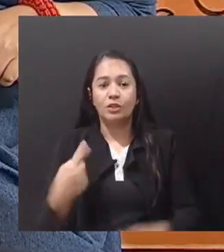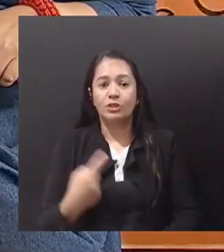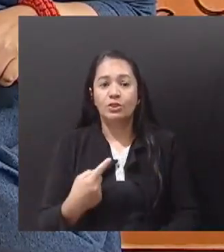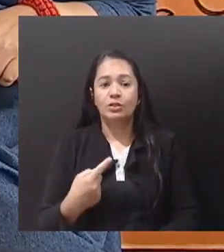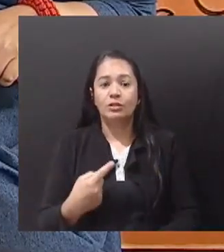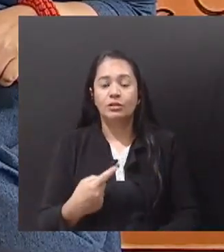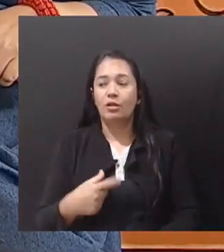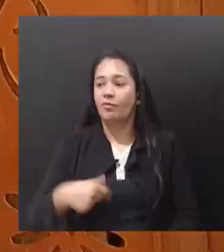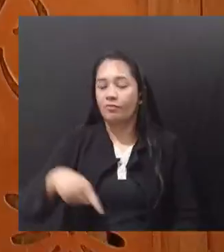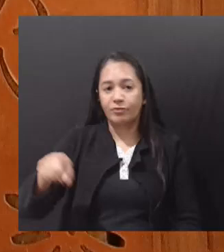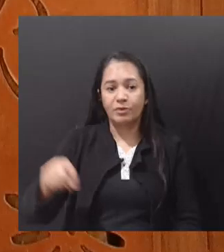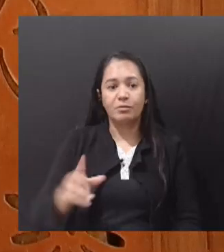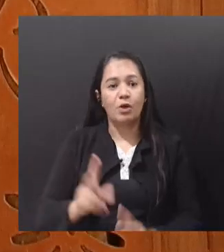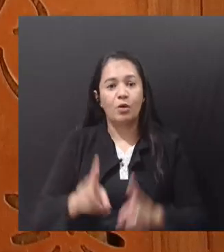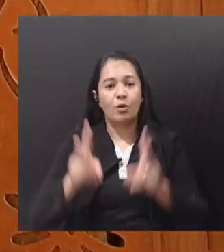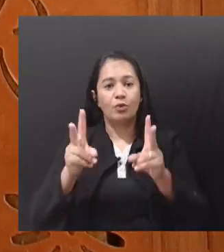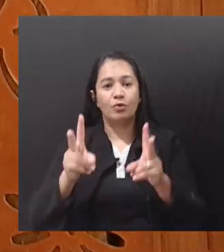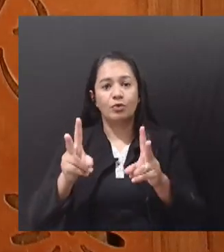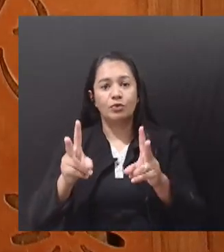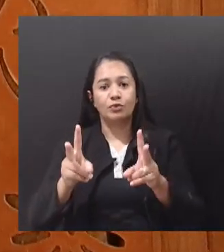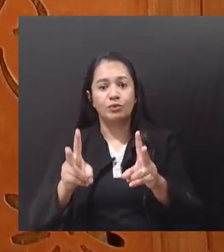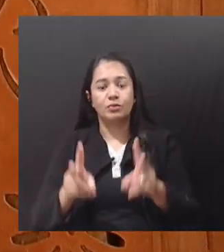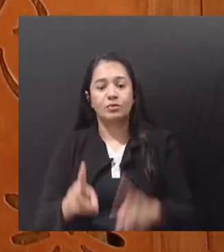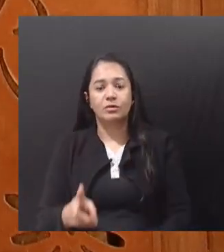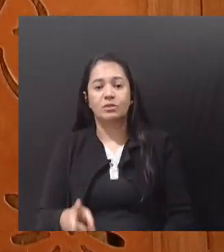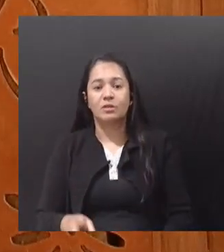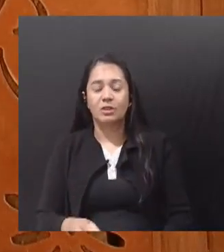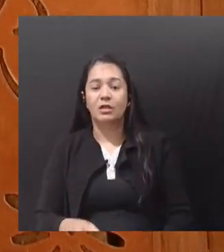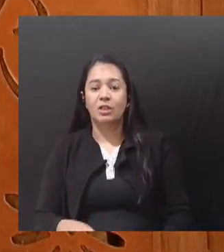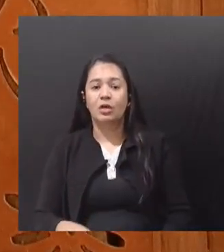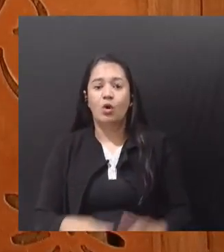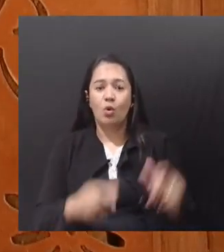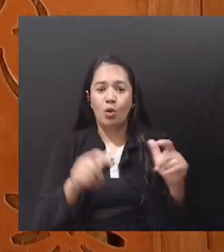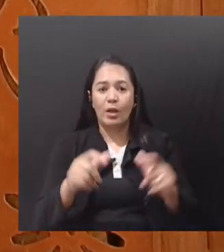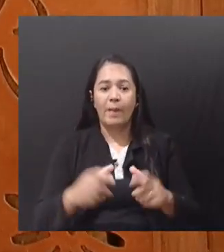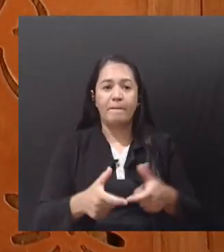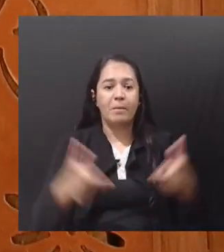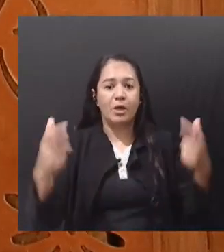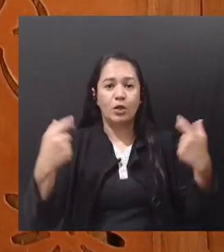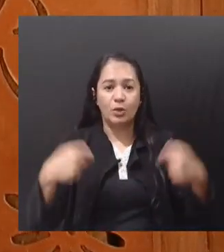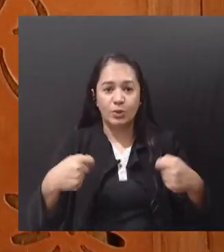pé e continua. Nós vamos aonde tem a maior demanda,